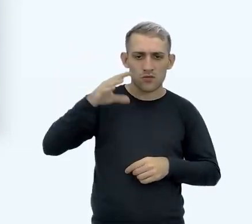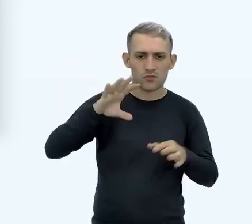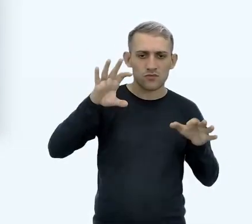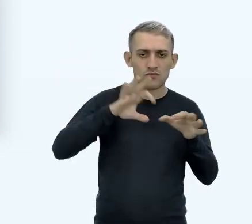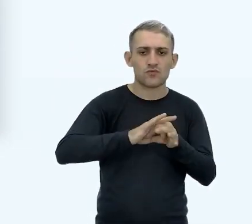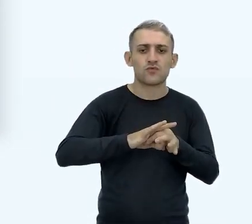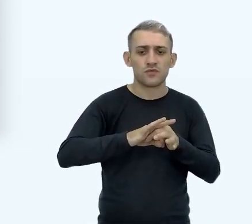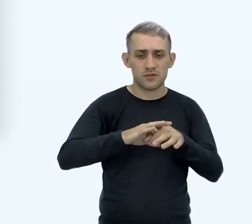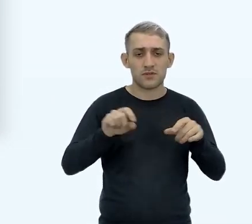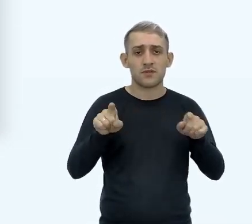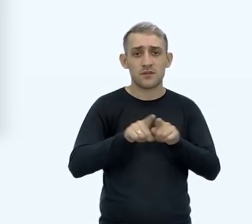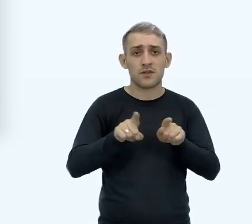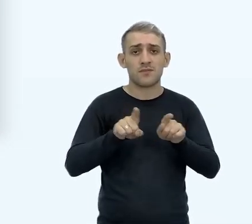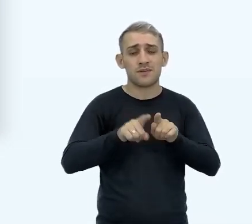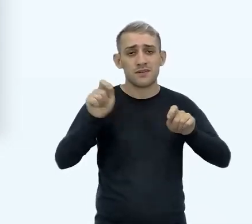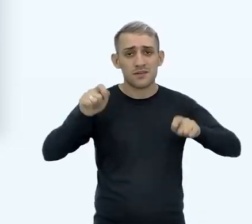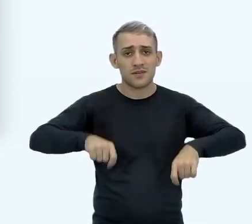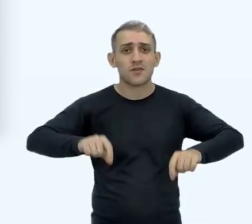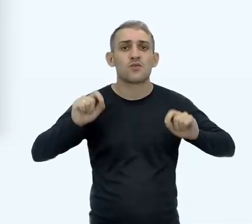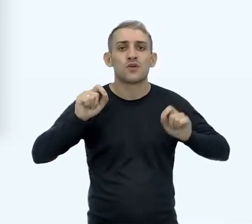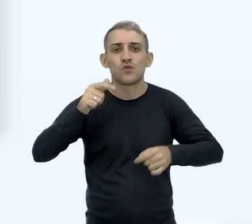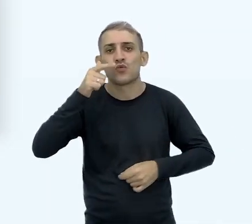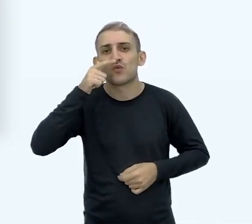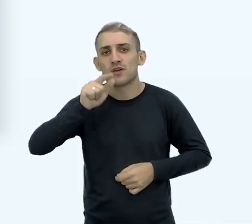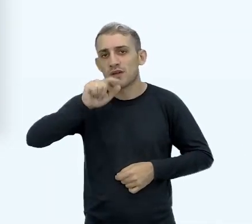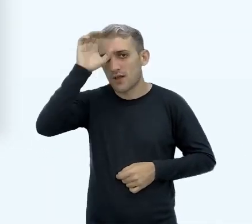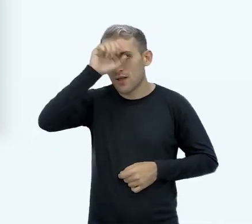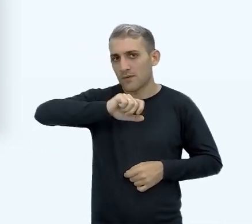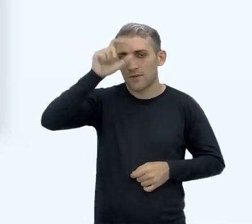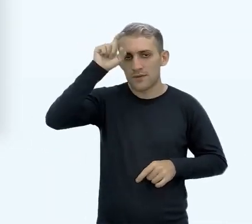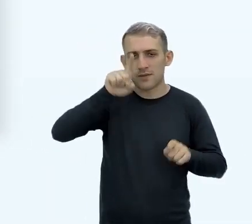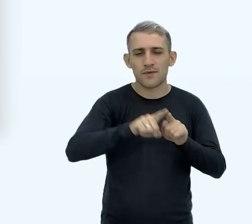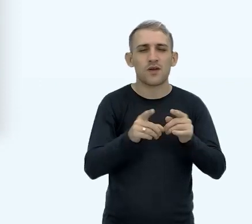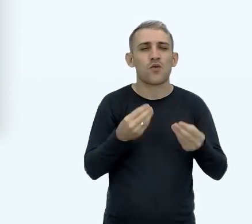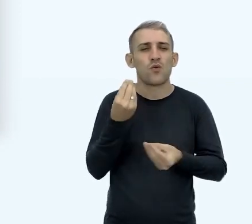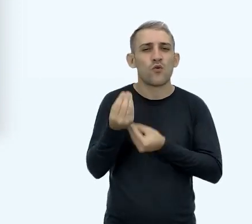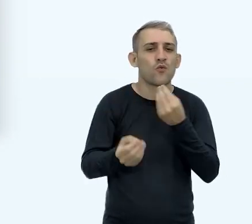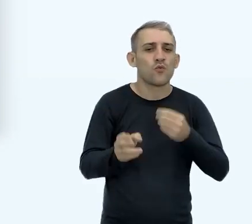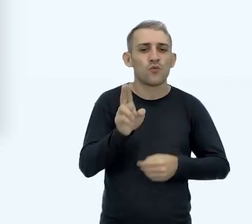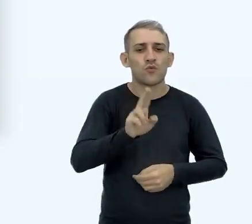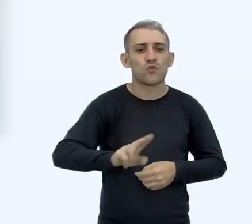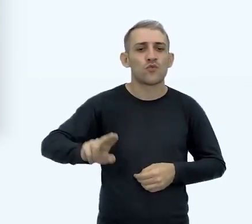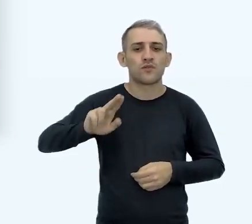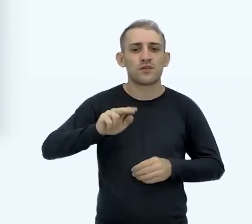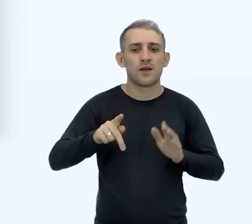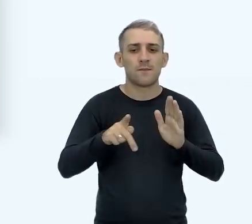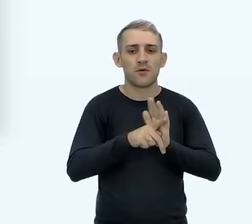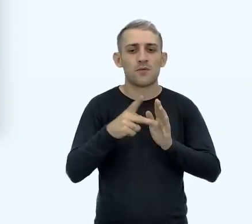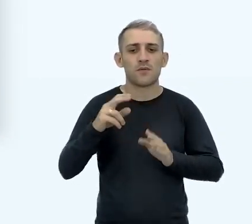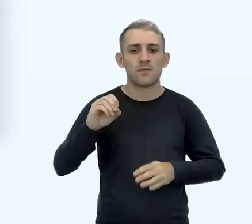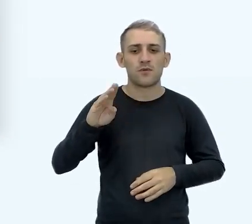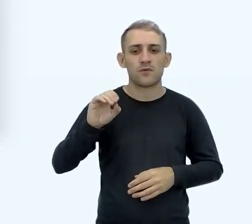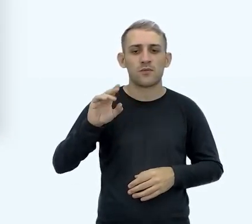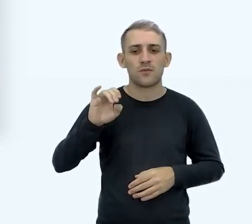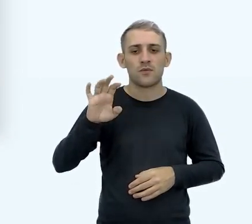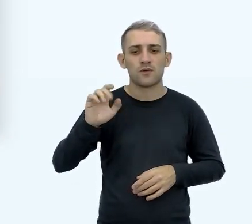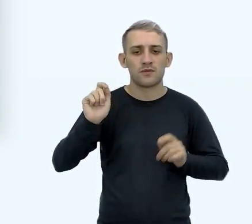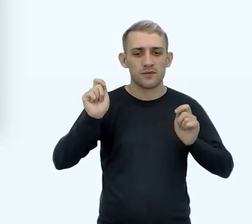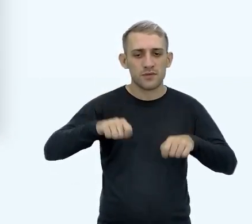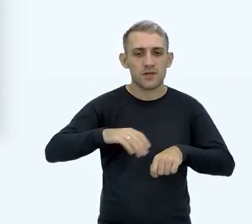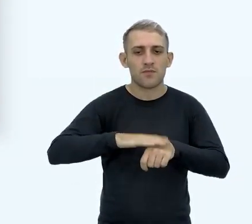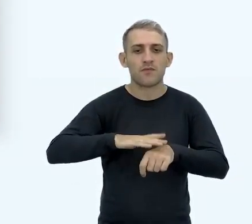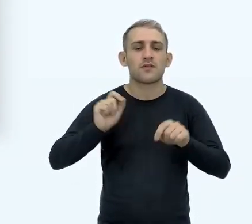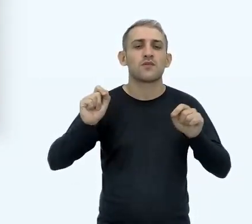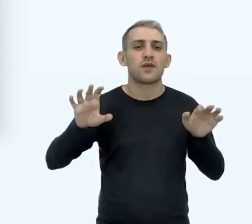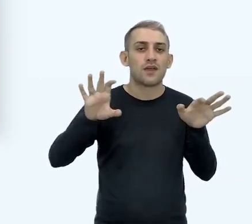polarização correta. Eles também aprenderam a como utilizar uma protoboard para conseguir fazer